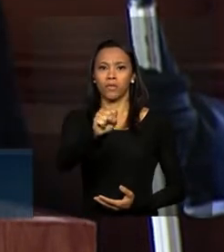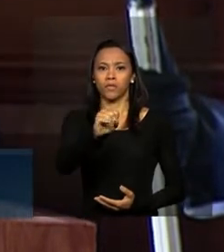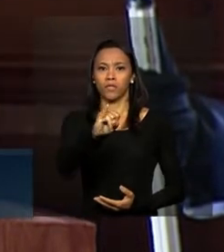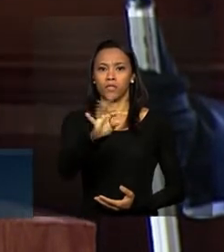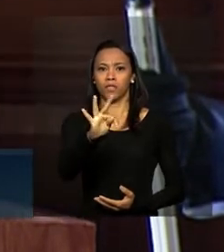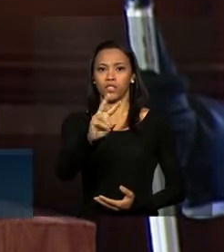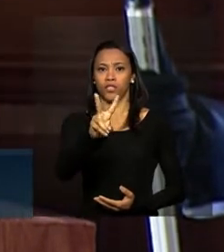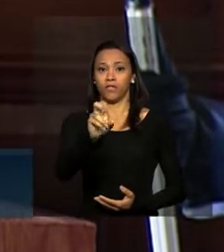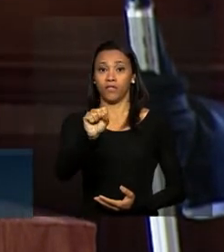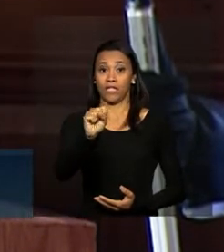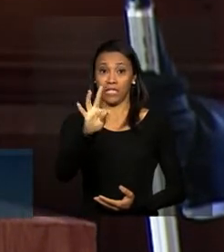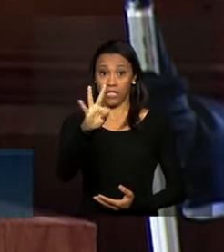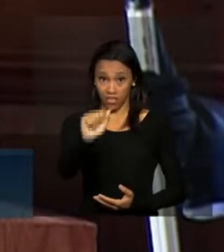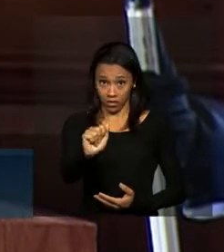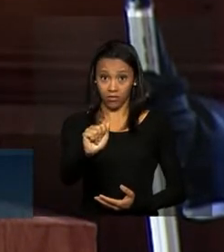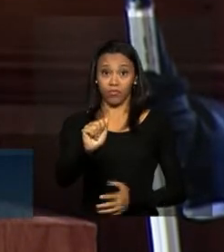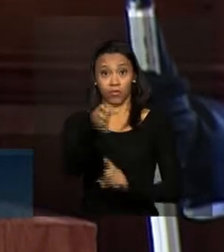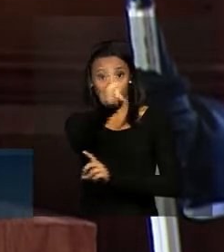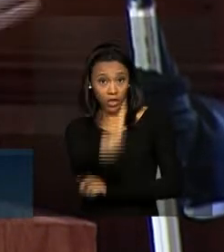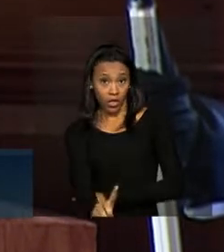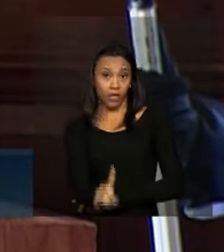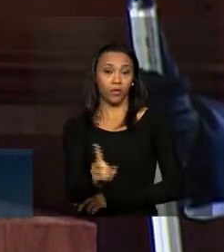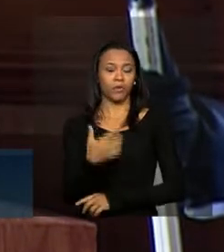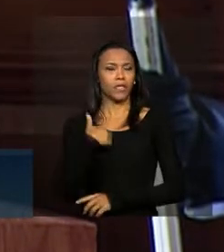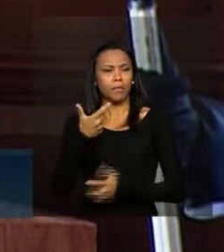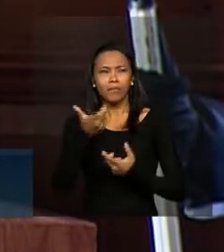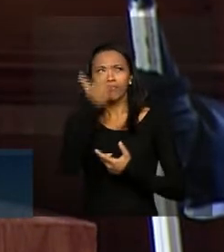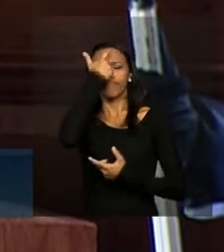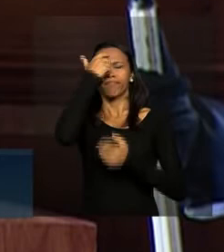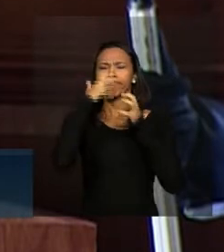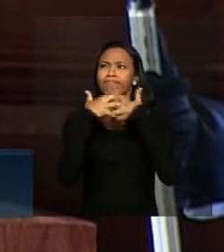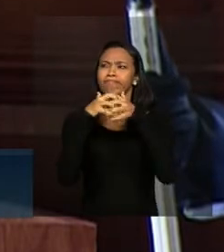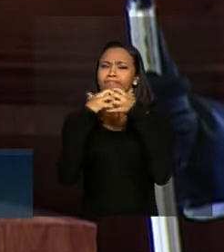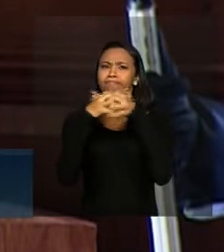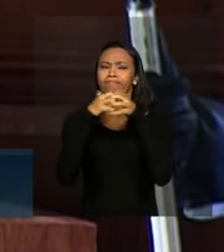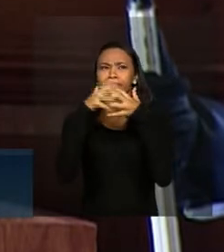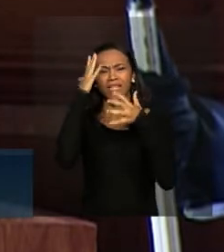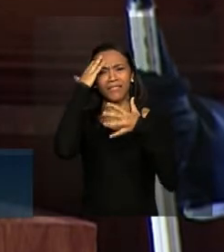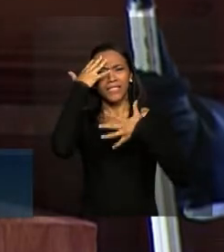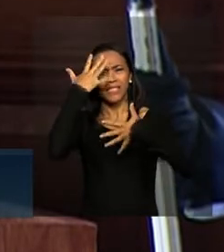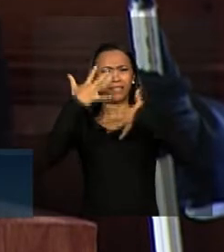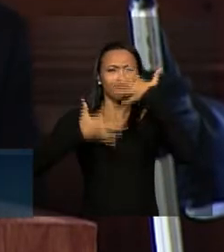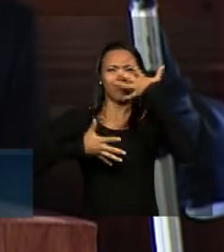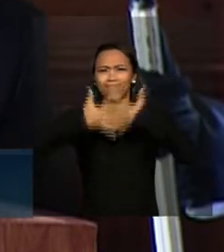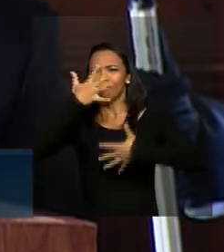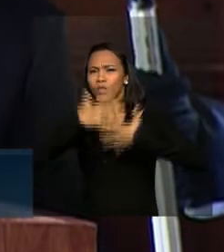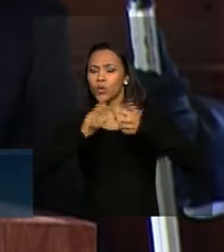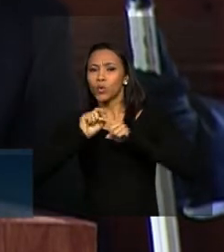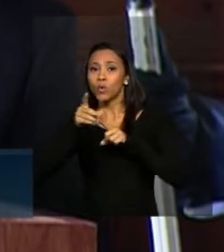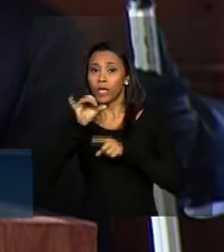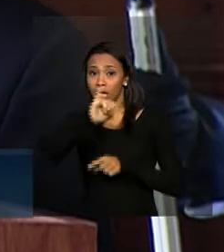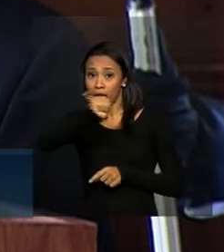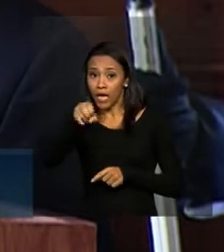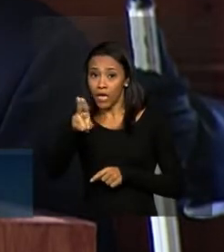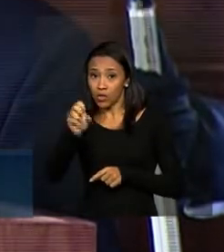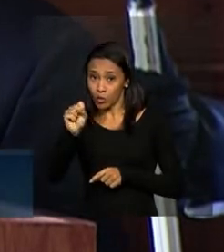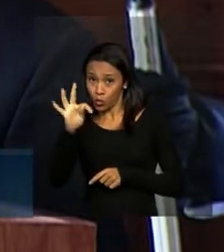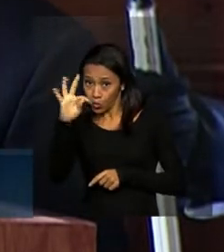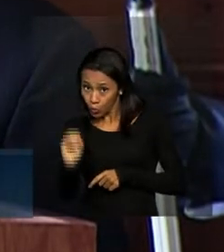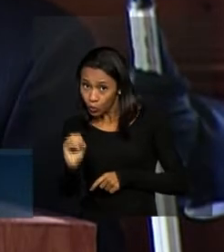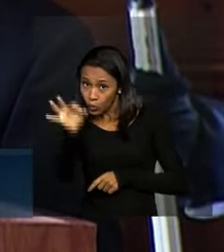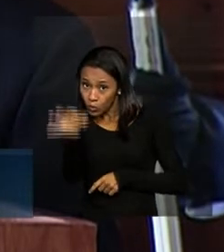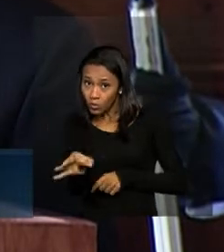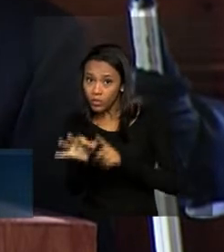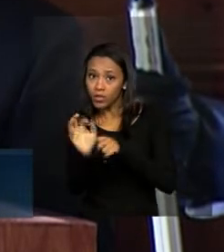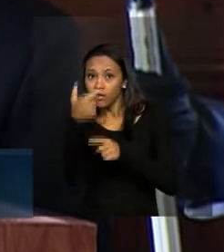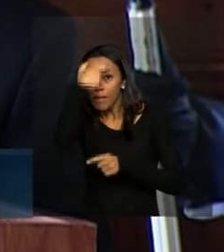e a ideia do direito, às vezes, na minha cabeça, se confundiam. Que muitas e muitas vezes a ideia do que é justo está na cabeça das